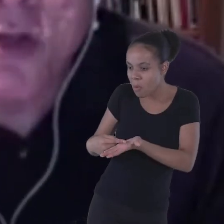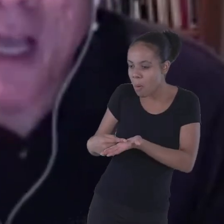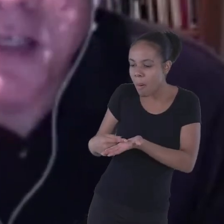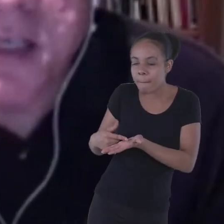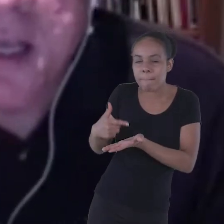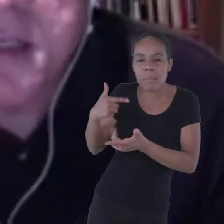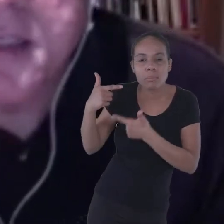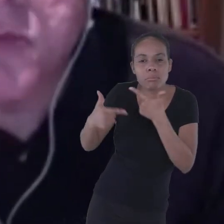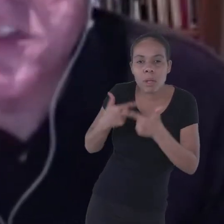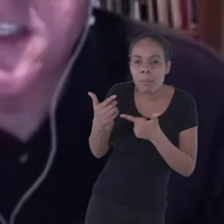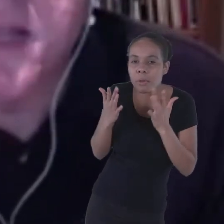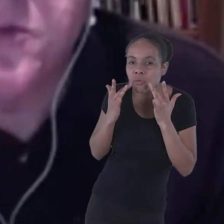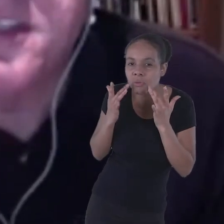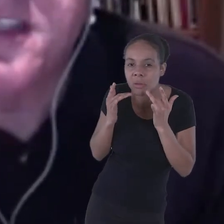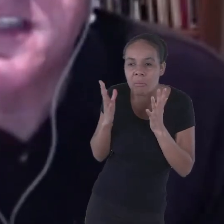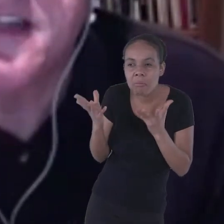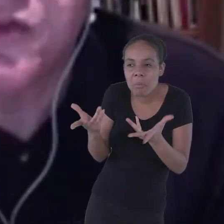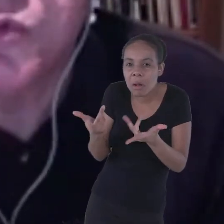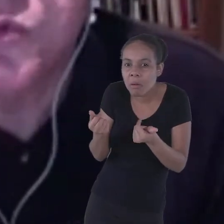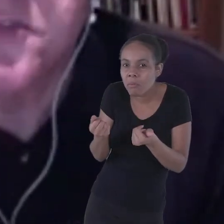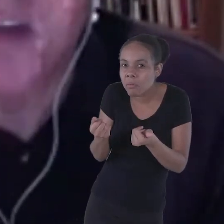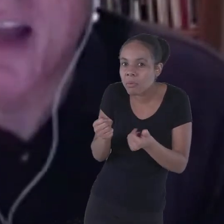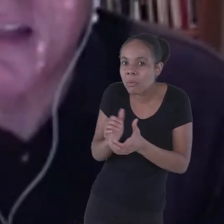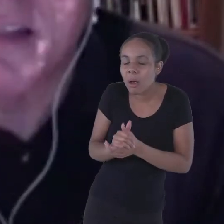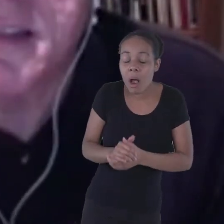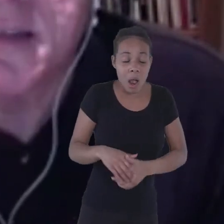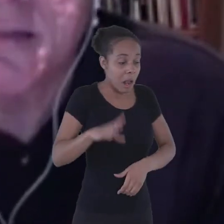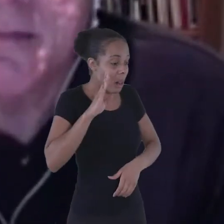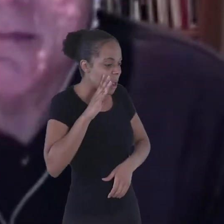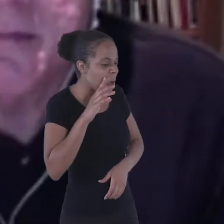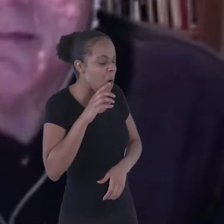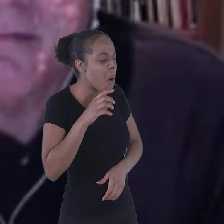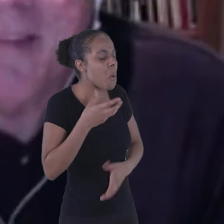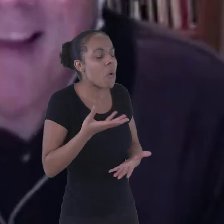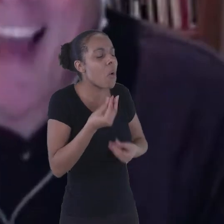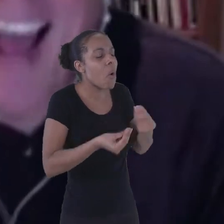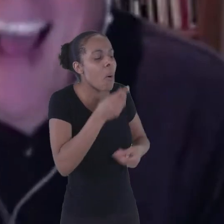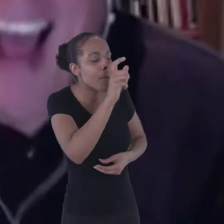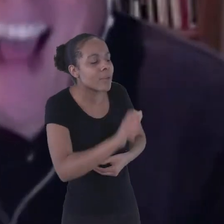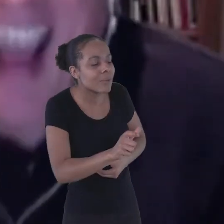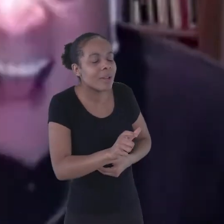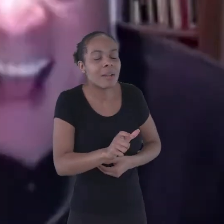é o personagem? São 162 falas.